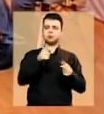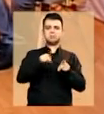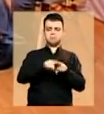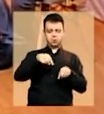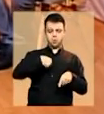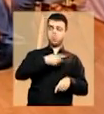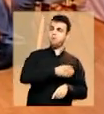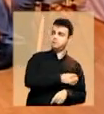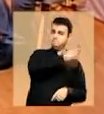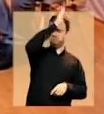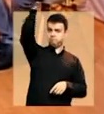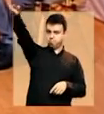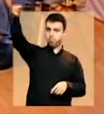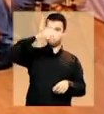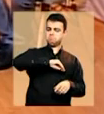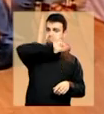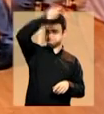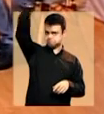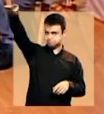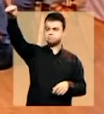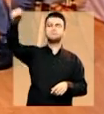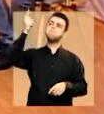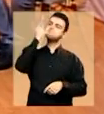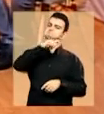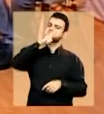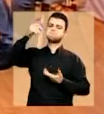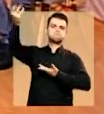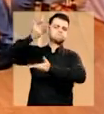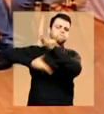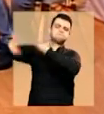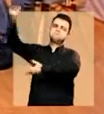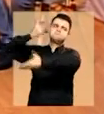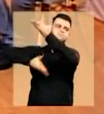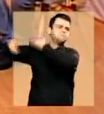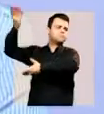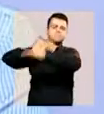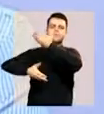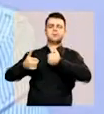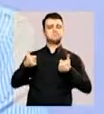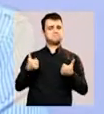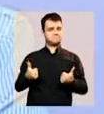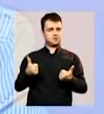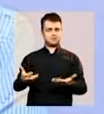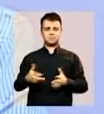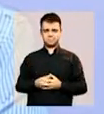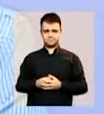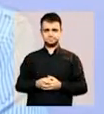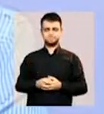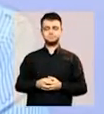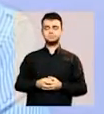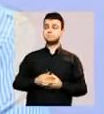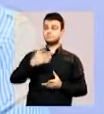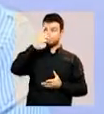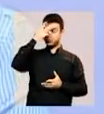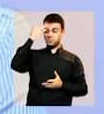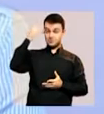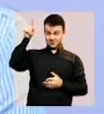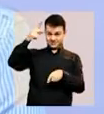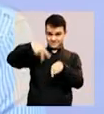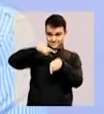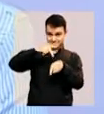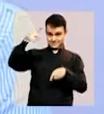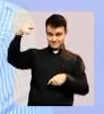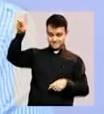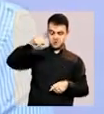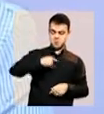ajudar, fica nessa rede solidária aí, né? Sim. E abrange, assim, a recepção do intercambista abrange qualquer